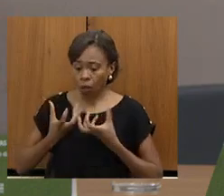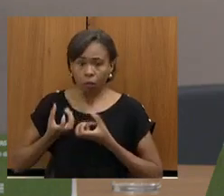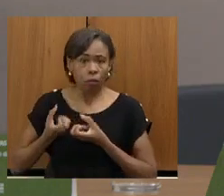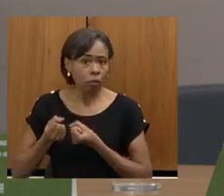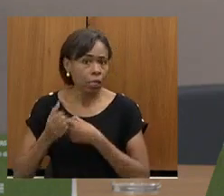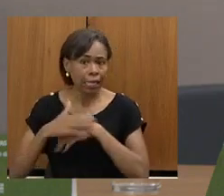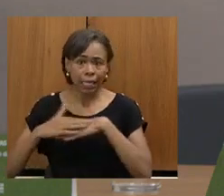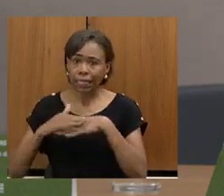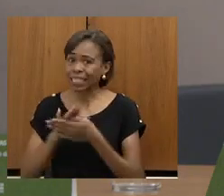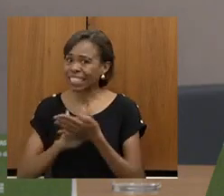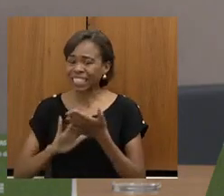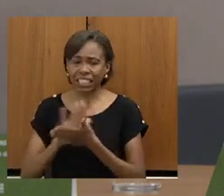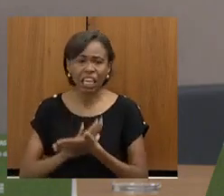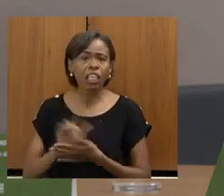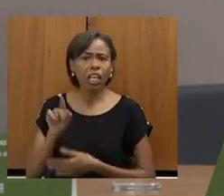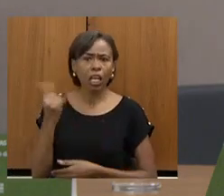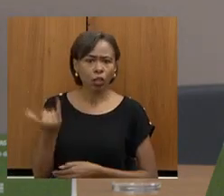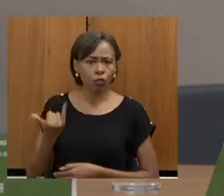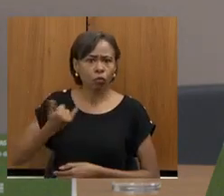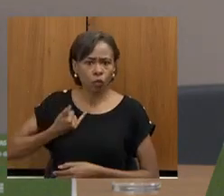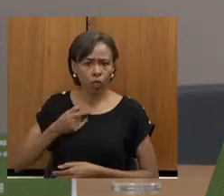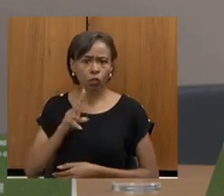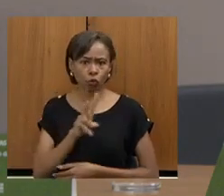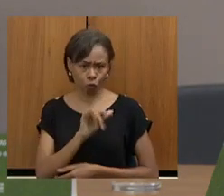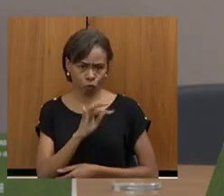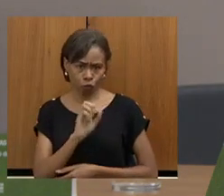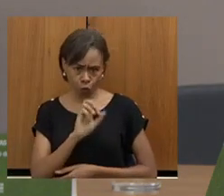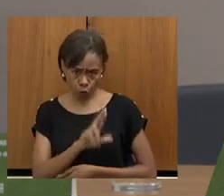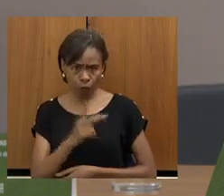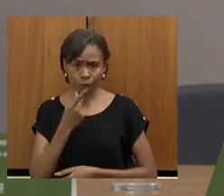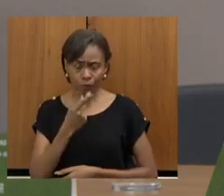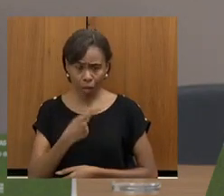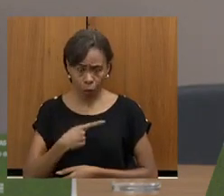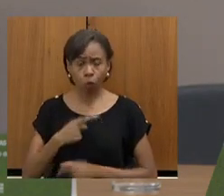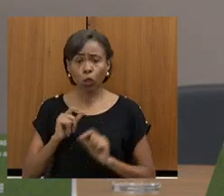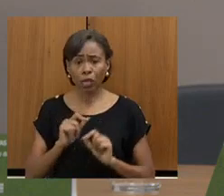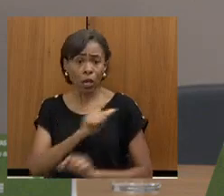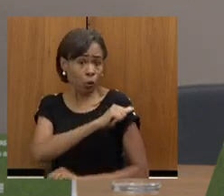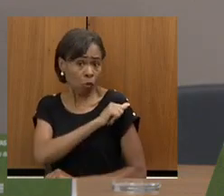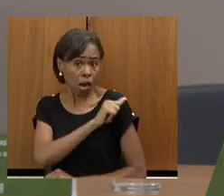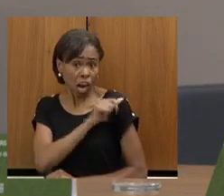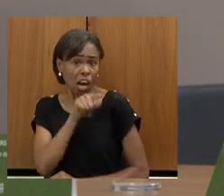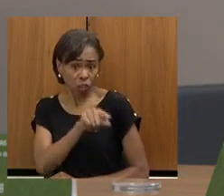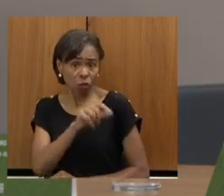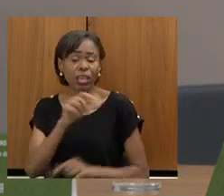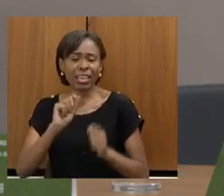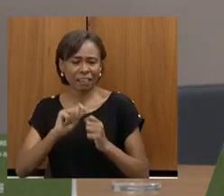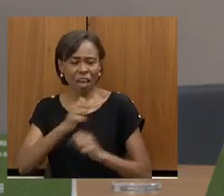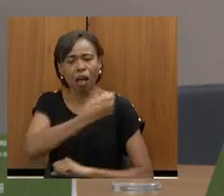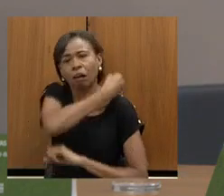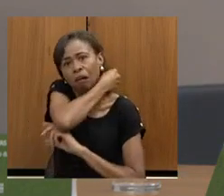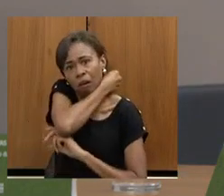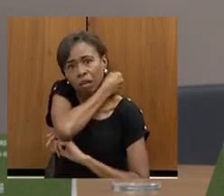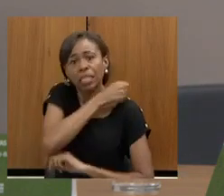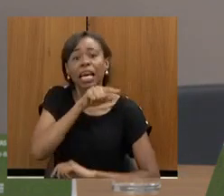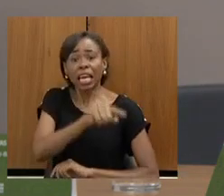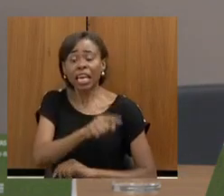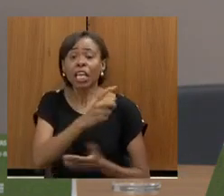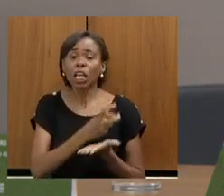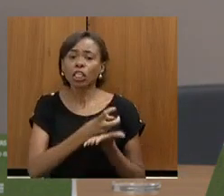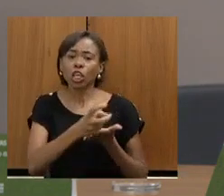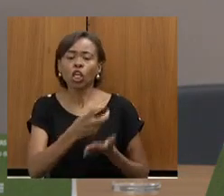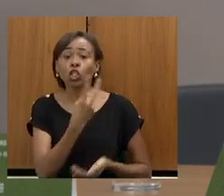Me informaram nessa reunião, o Vitor me informou que o aluno responsável pelo Mata Leão e pela água ia ser suspenso por dois